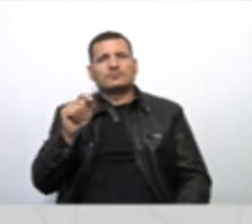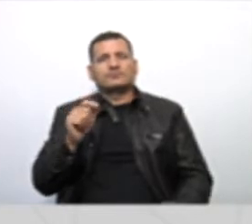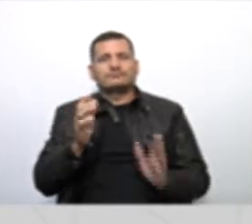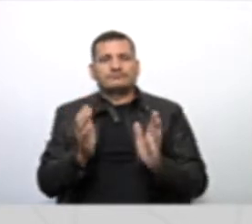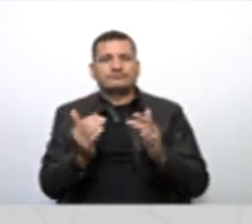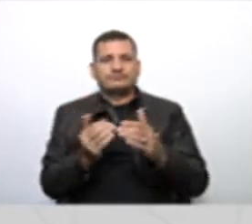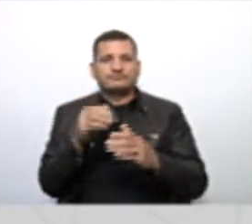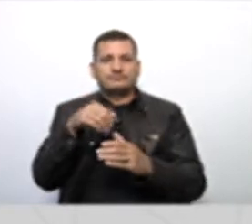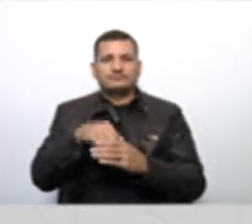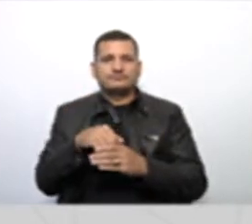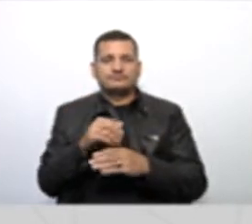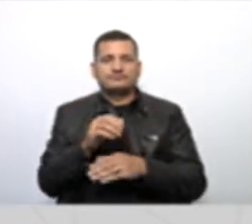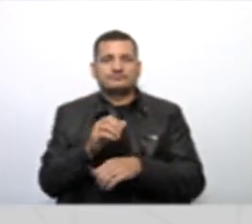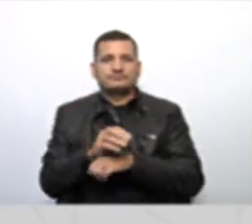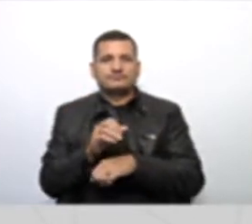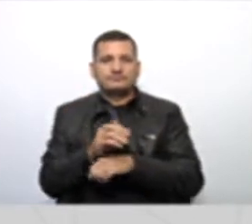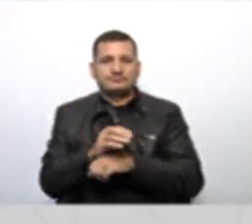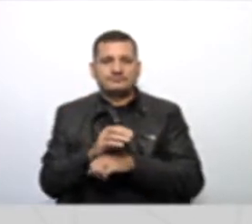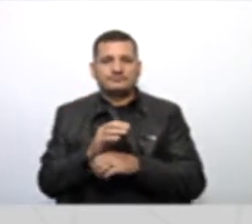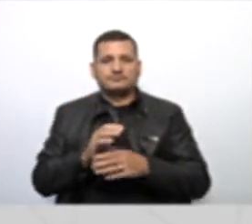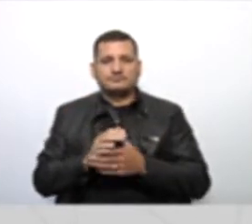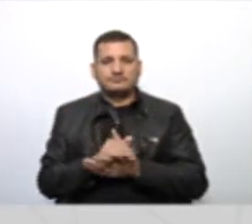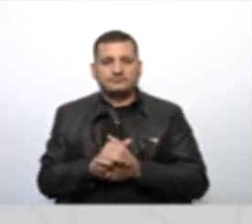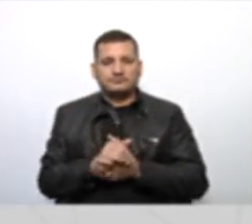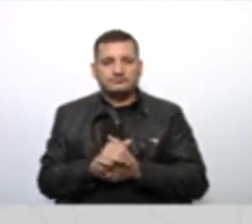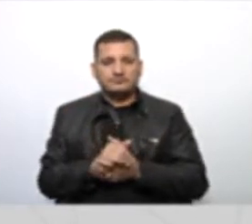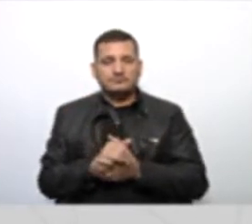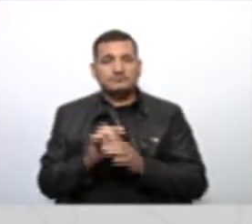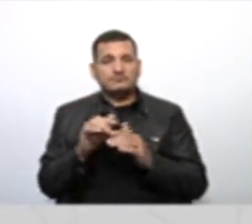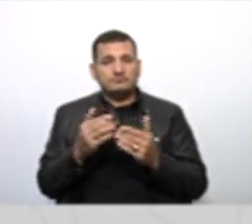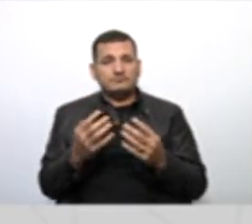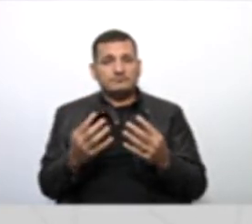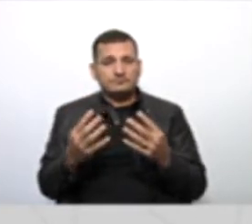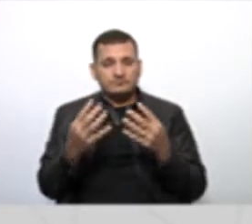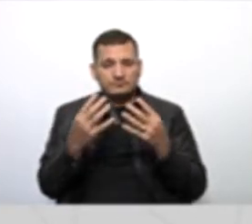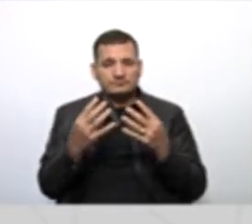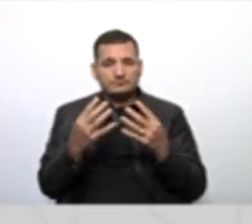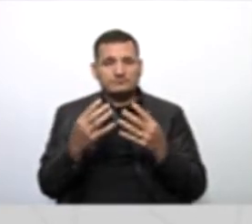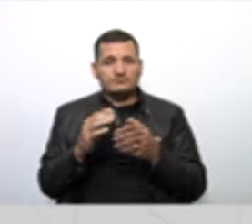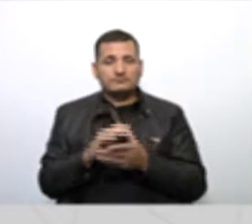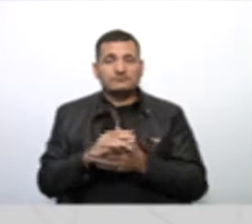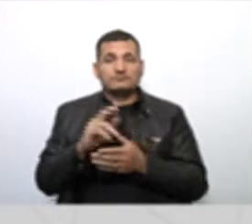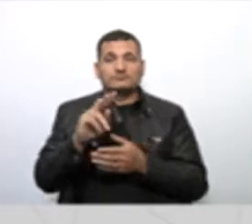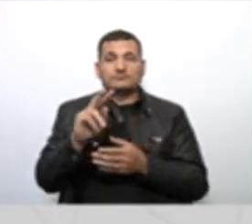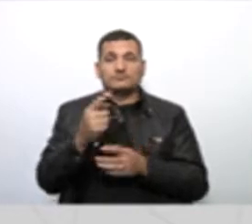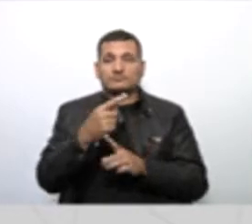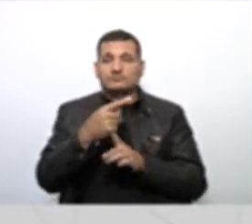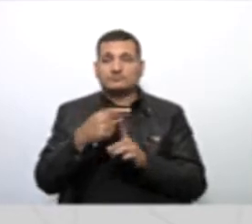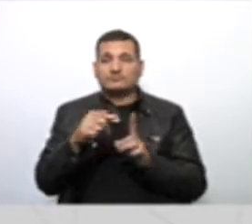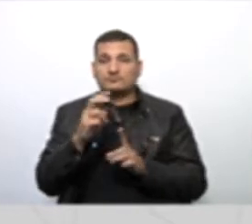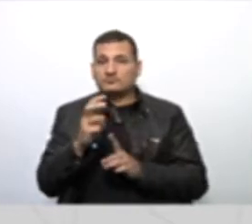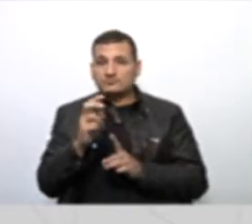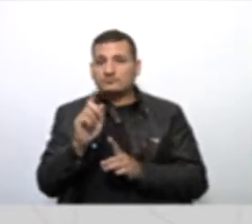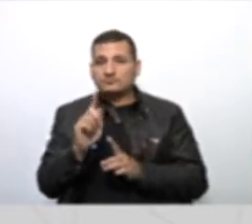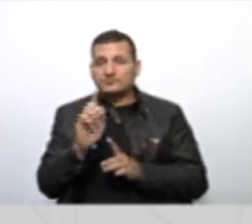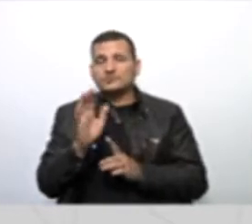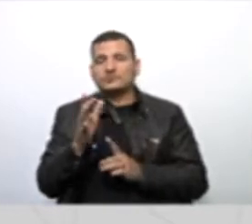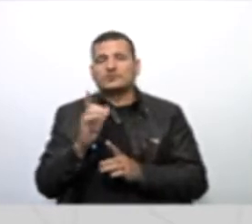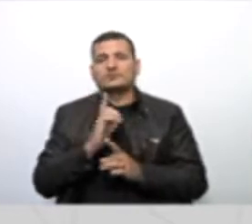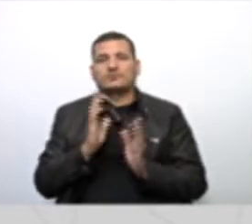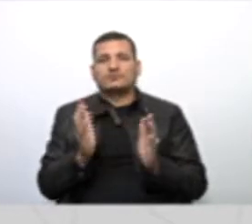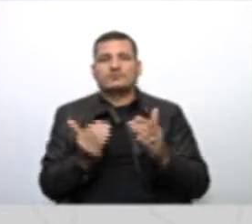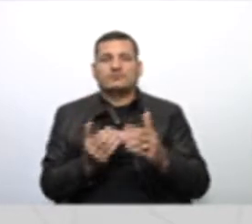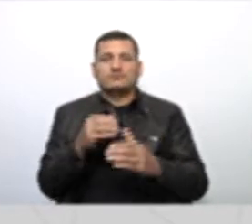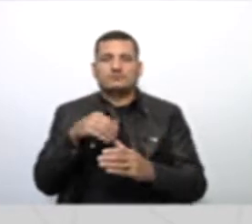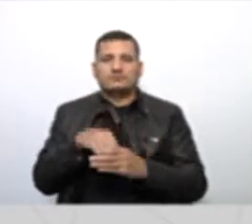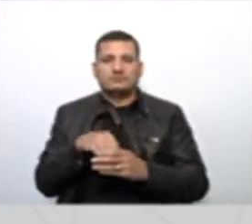pacote. Então, preste bastante atenção. A 2G já é orientada a pacote. Tá bom?